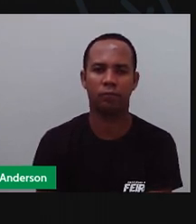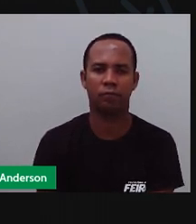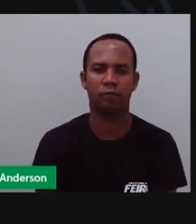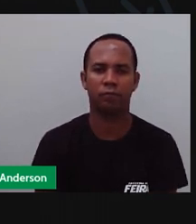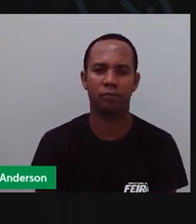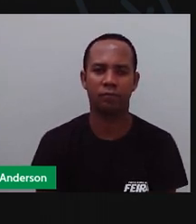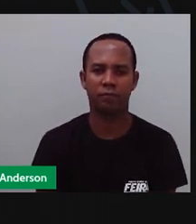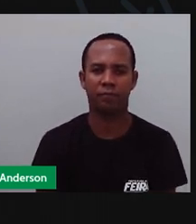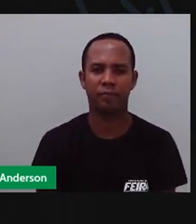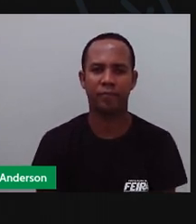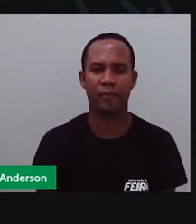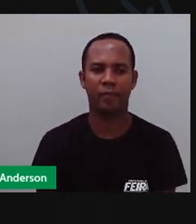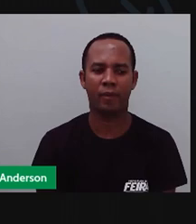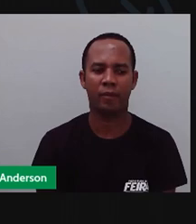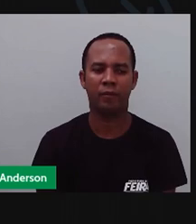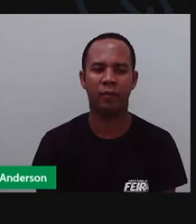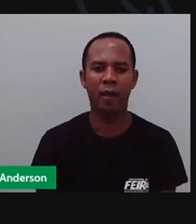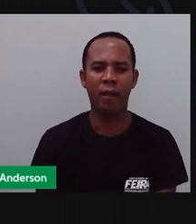Ó.